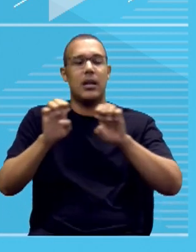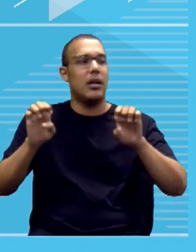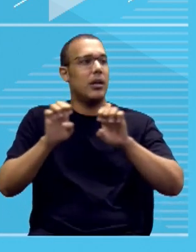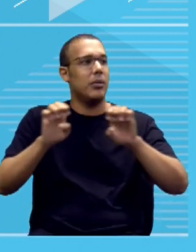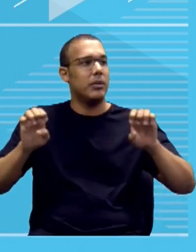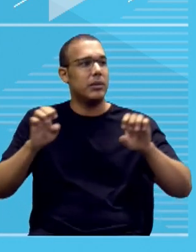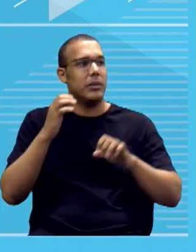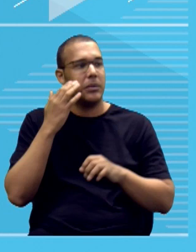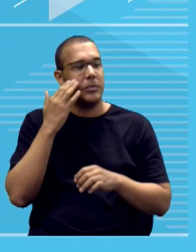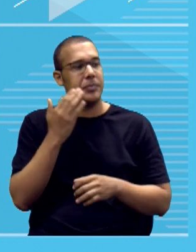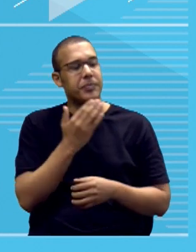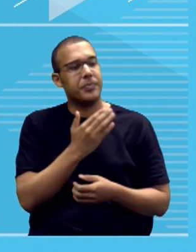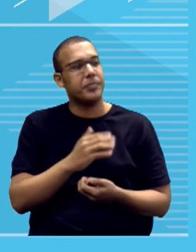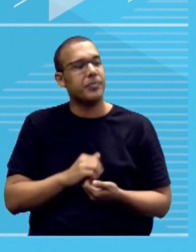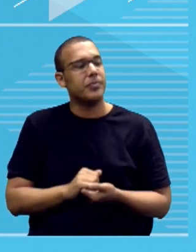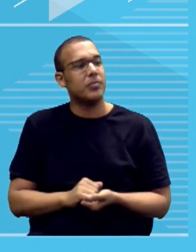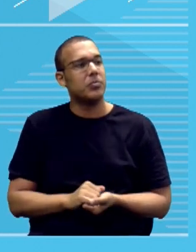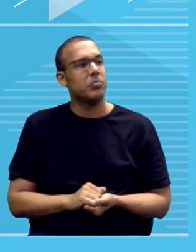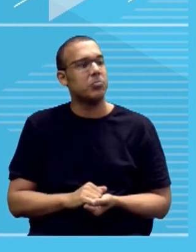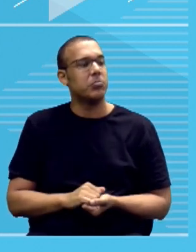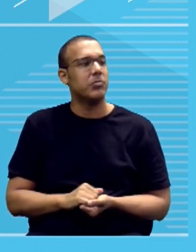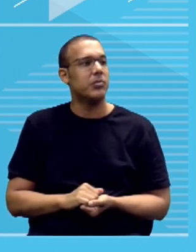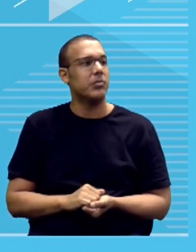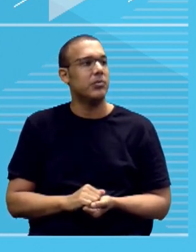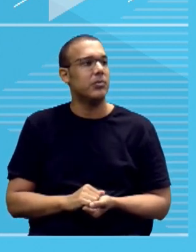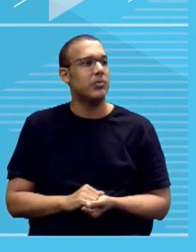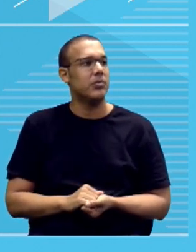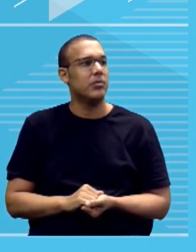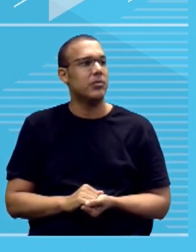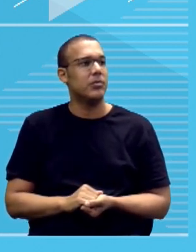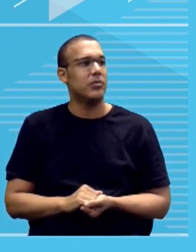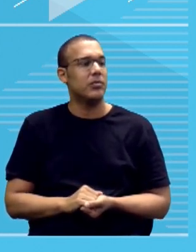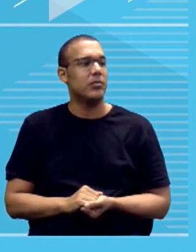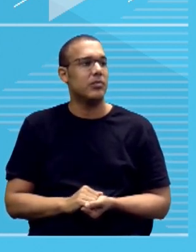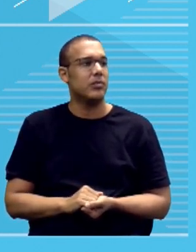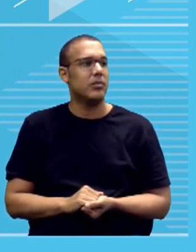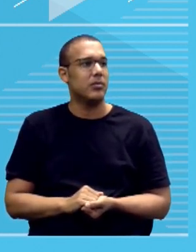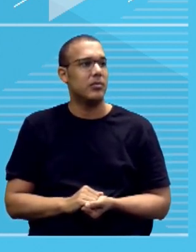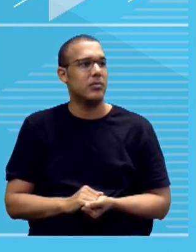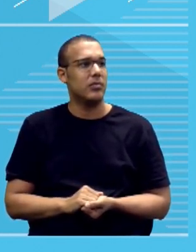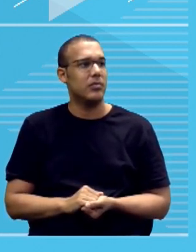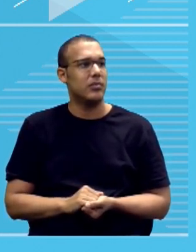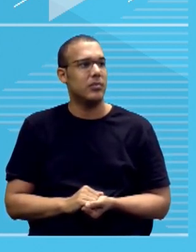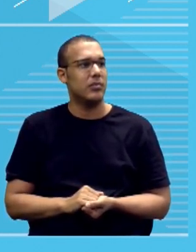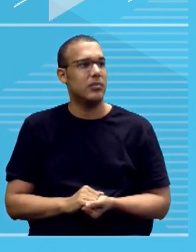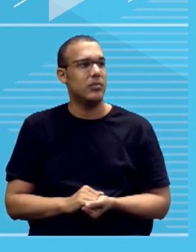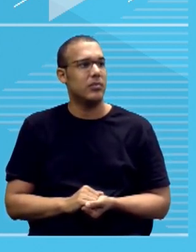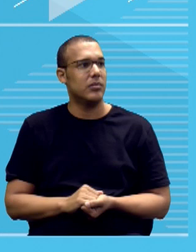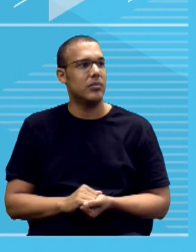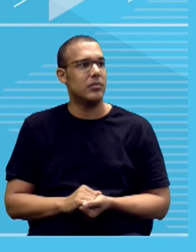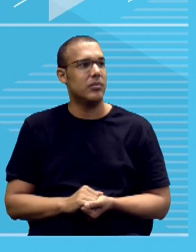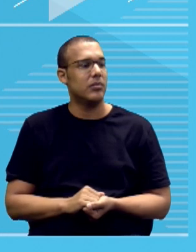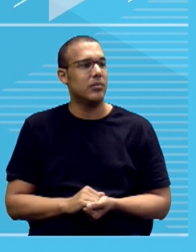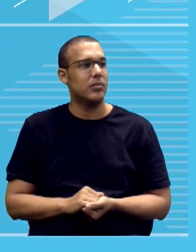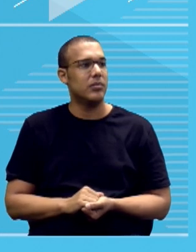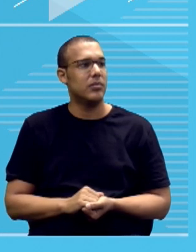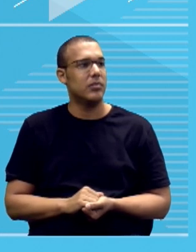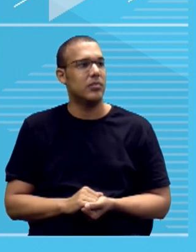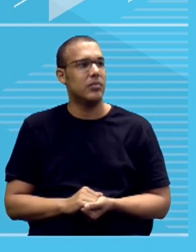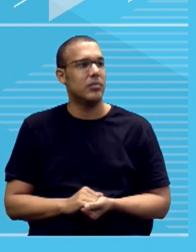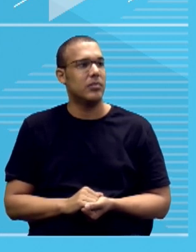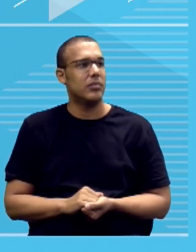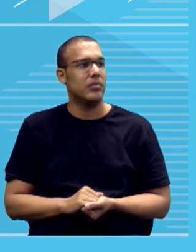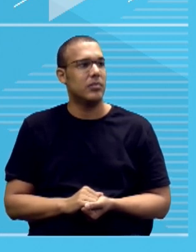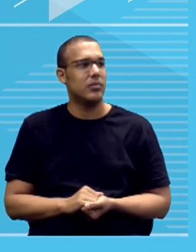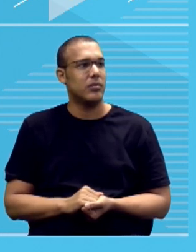ó. Bom, a equação do gerador. Força eletromotriz é igual a DDP mais